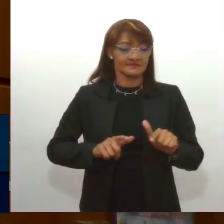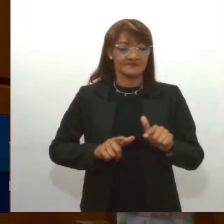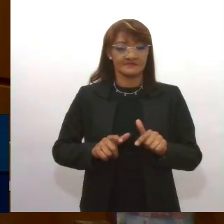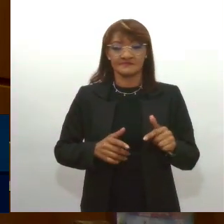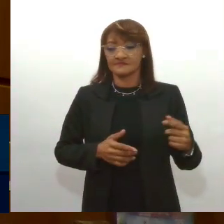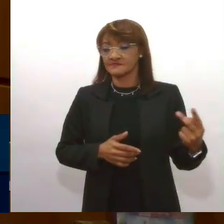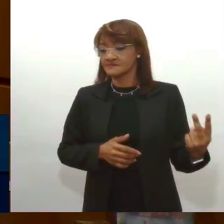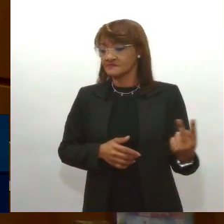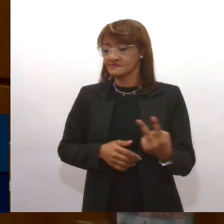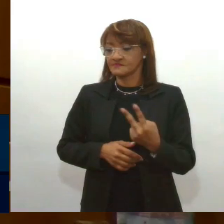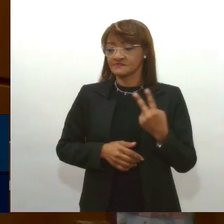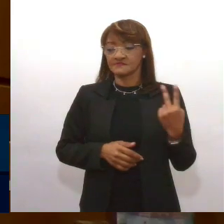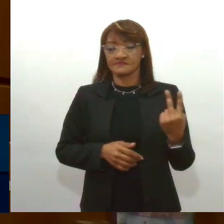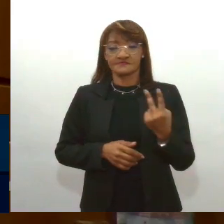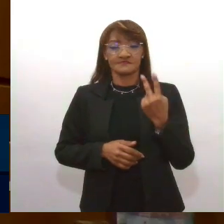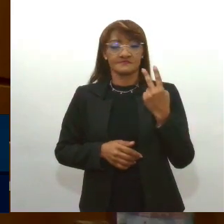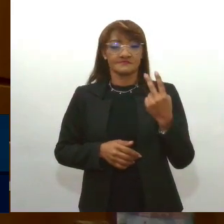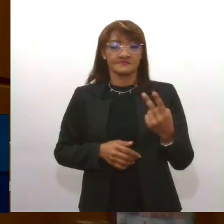as suas